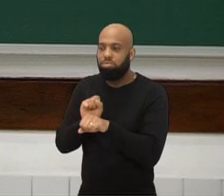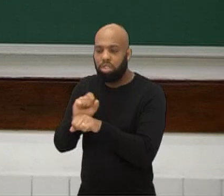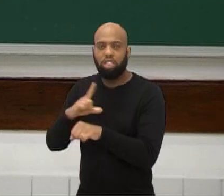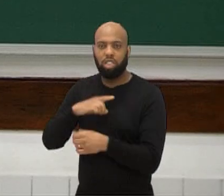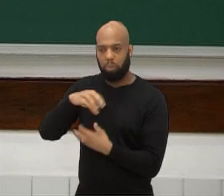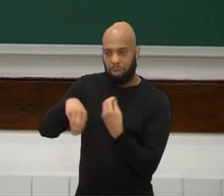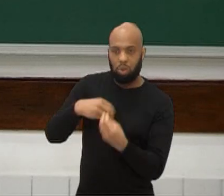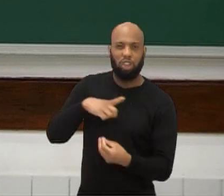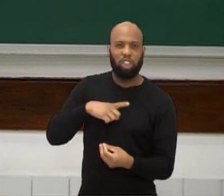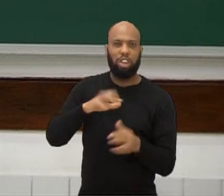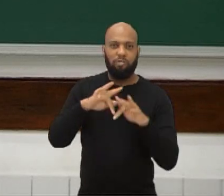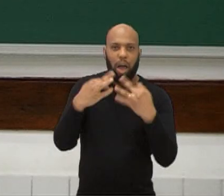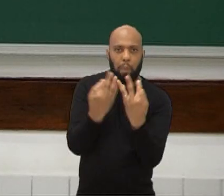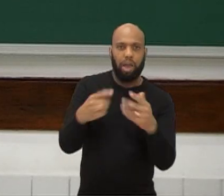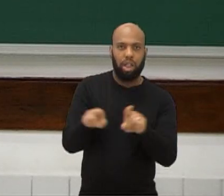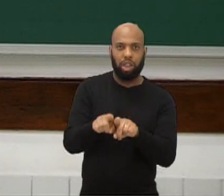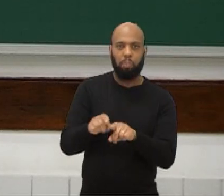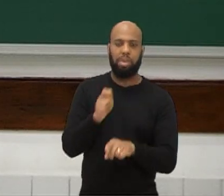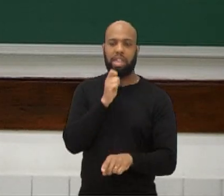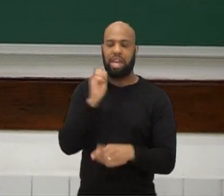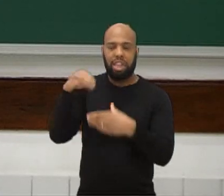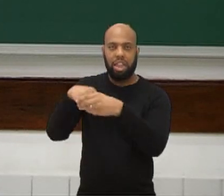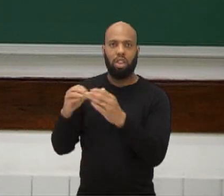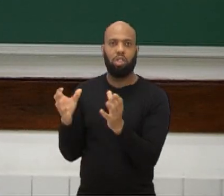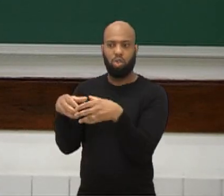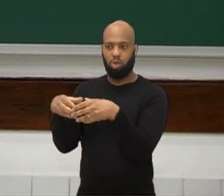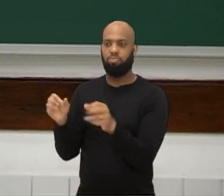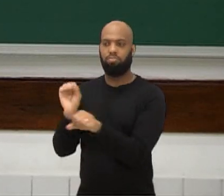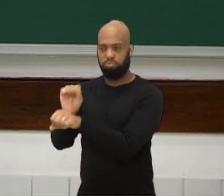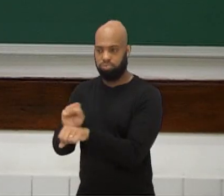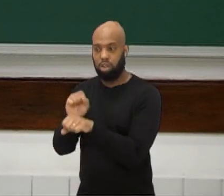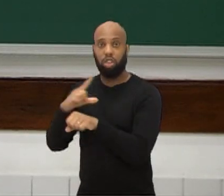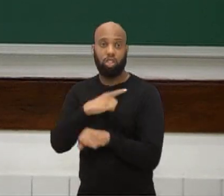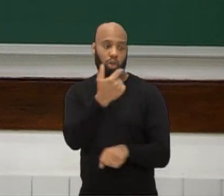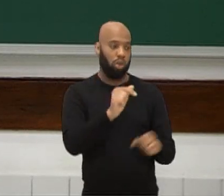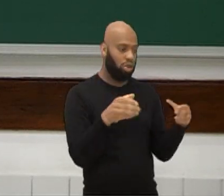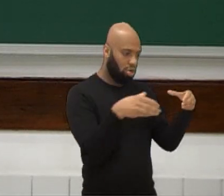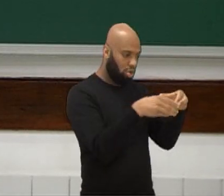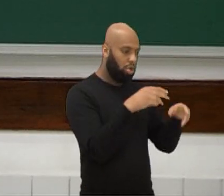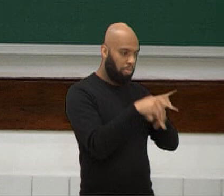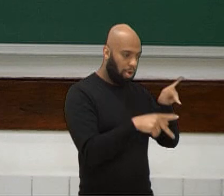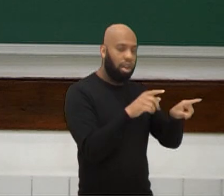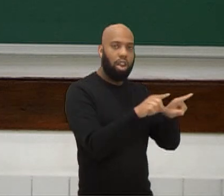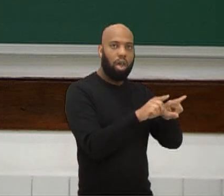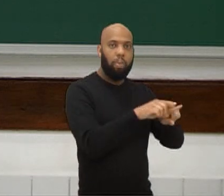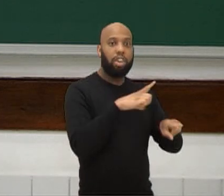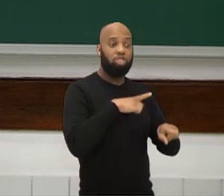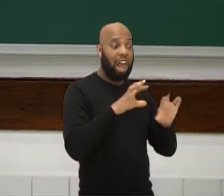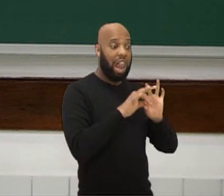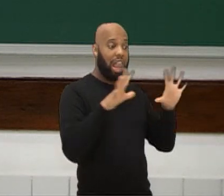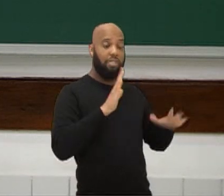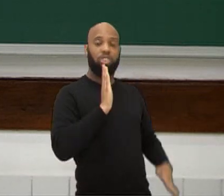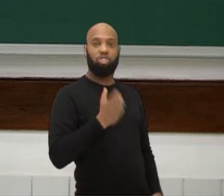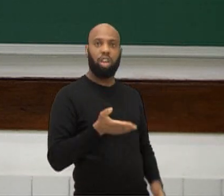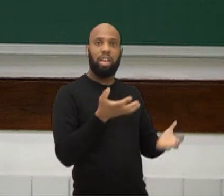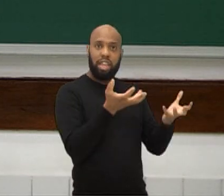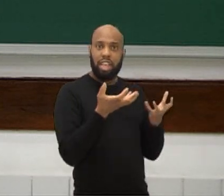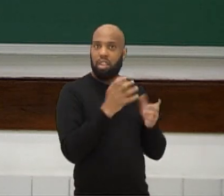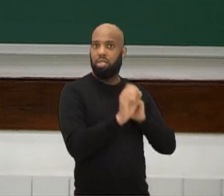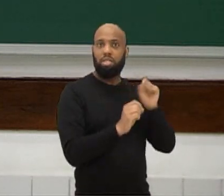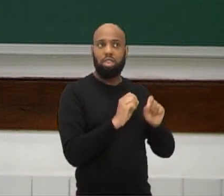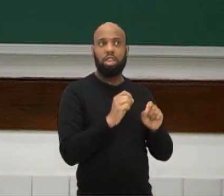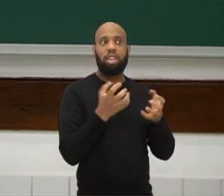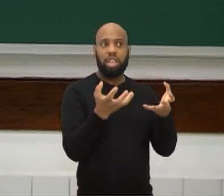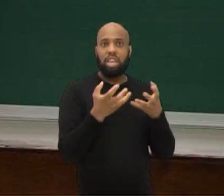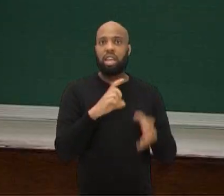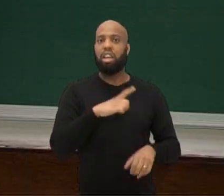mas ter um parente, um familiar que fosse. E um outro grupo populacional, que já era livre, gostaria do quê? De